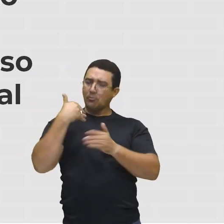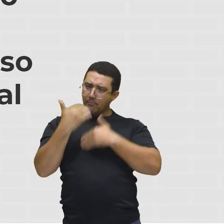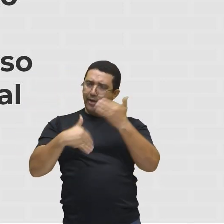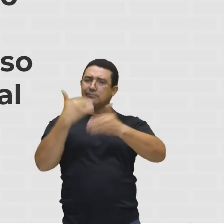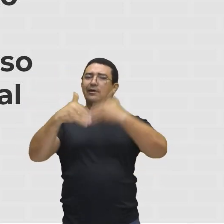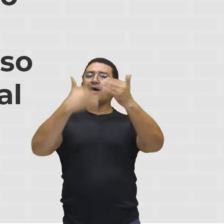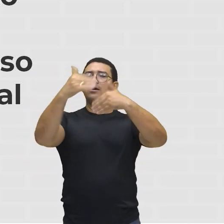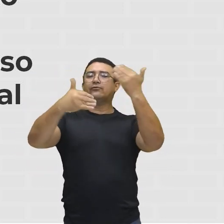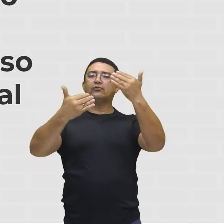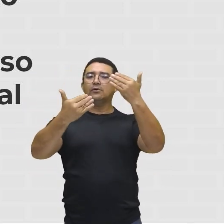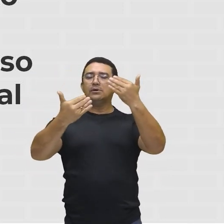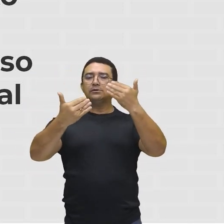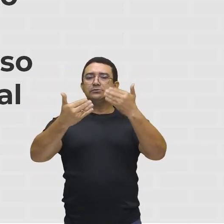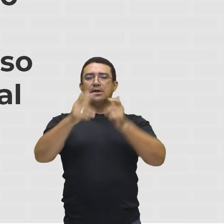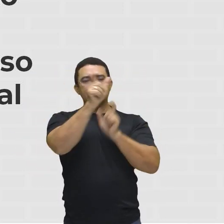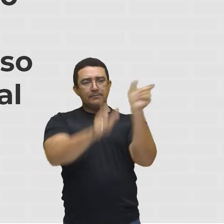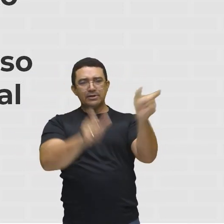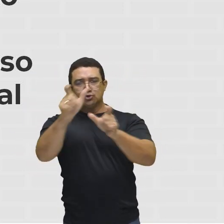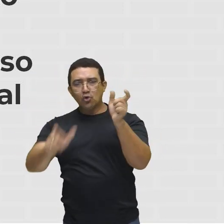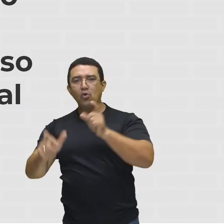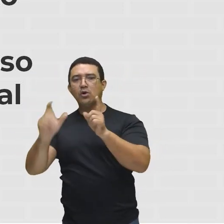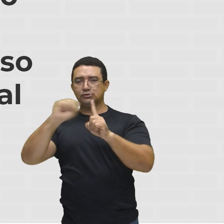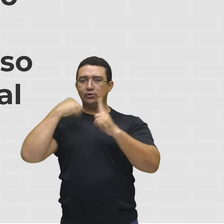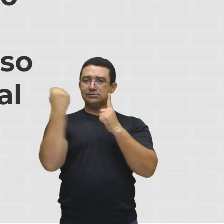desenvolvimento pessoal, social e